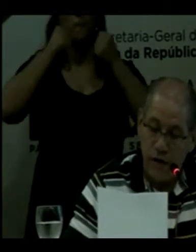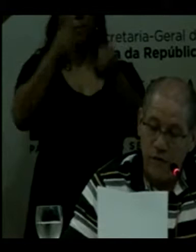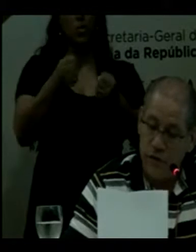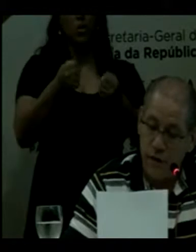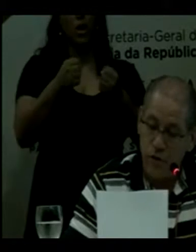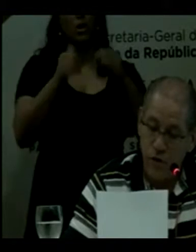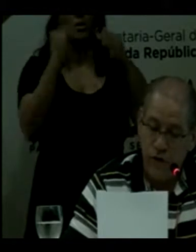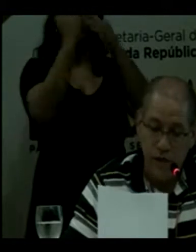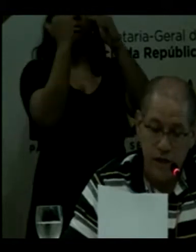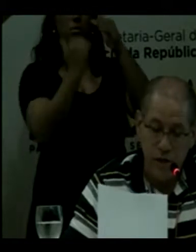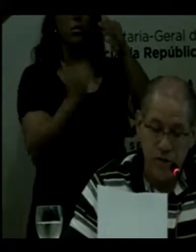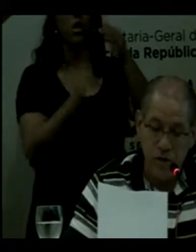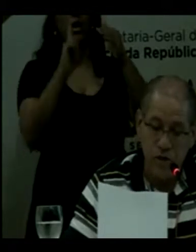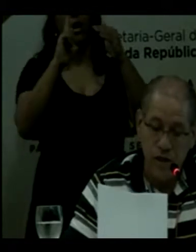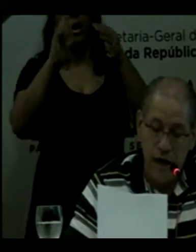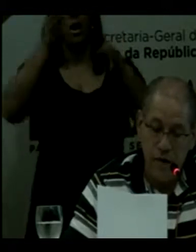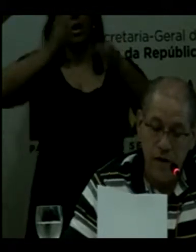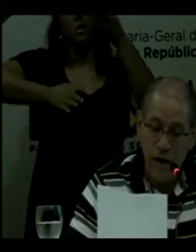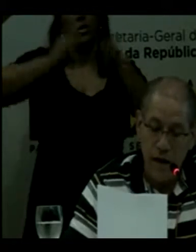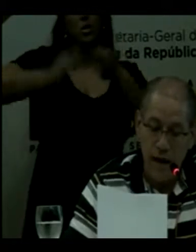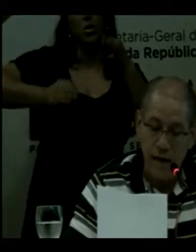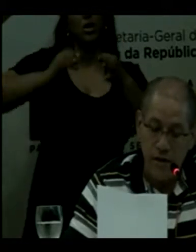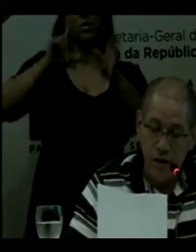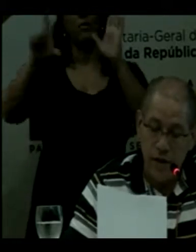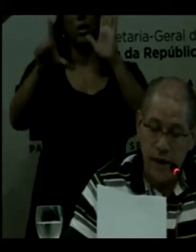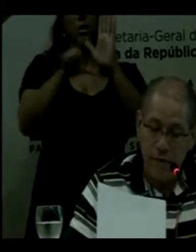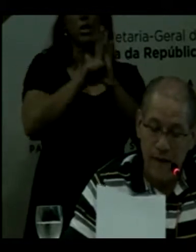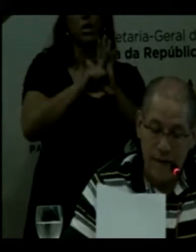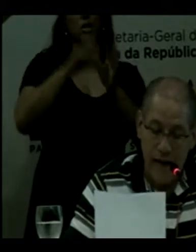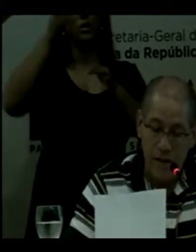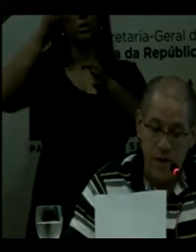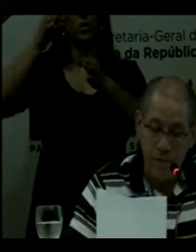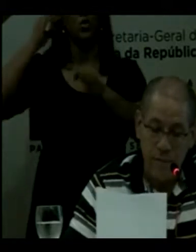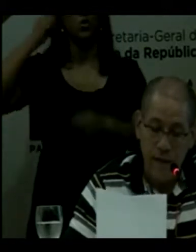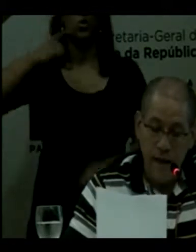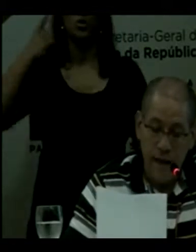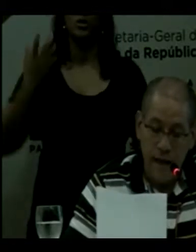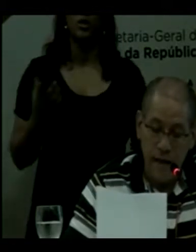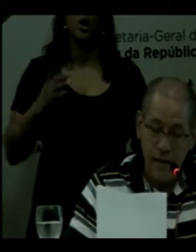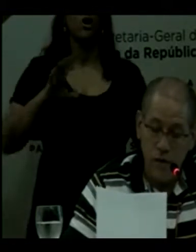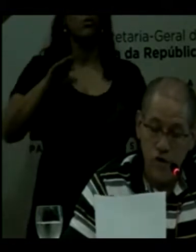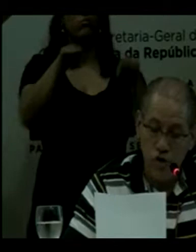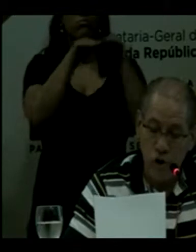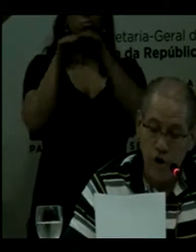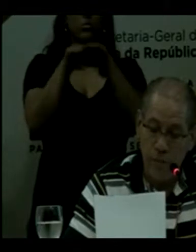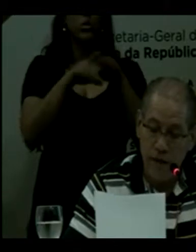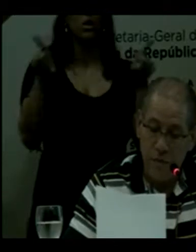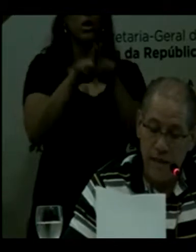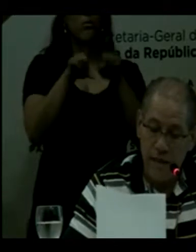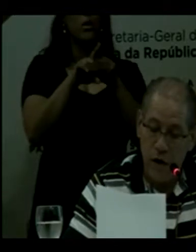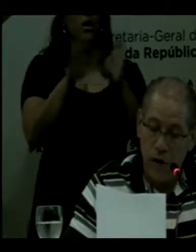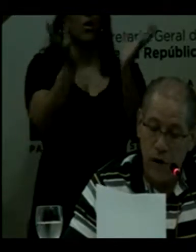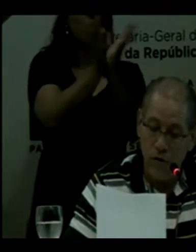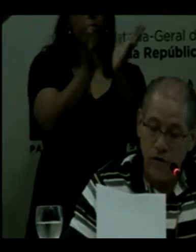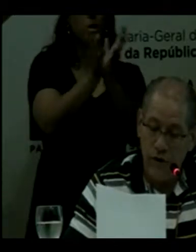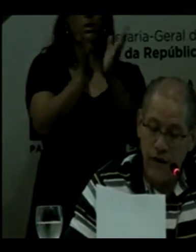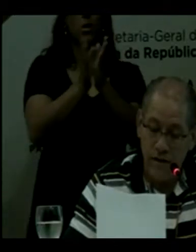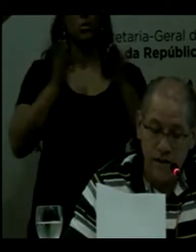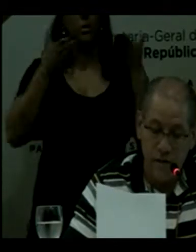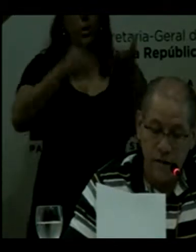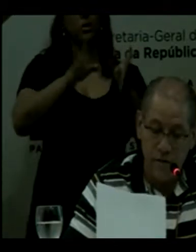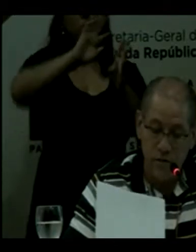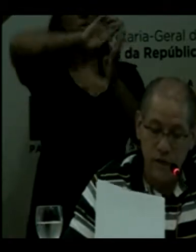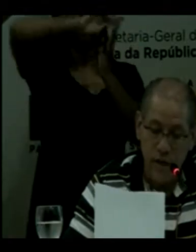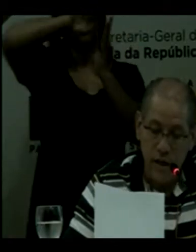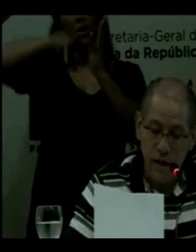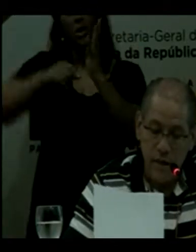de governo, executivo, legislativo e judiciário, garantindo a capilaridade, garantir condições de participação aos